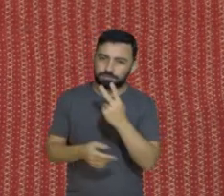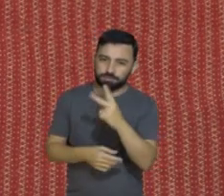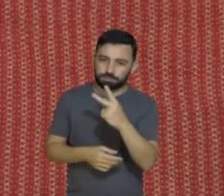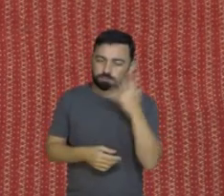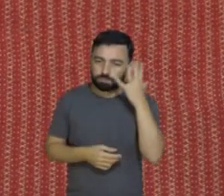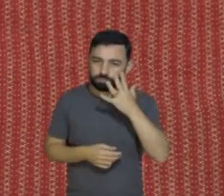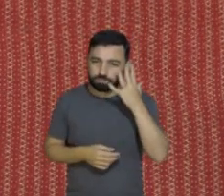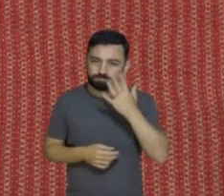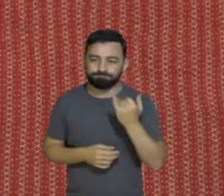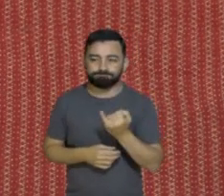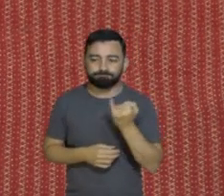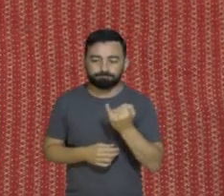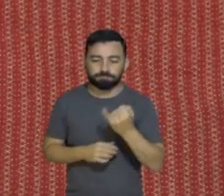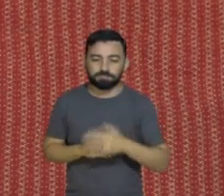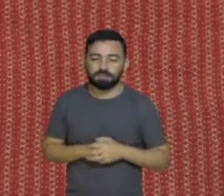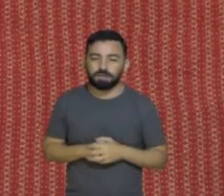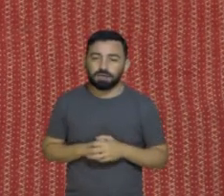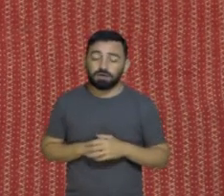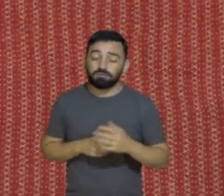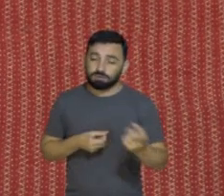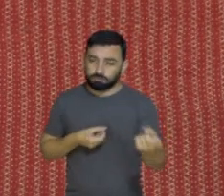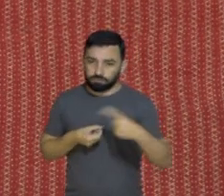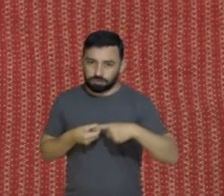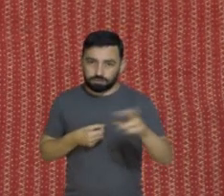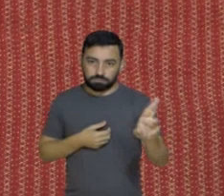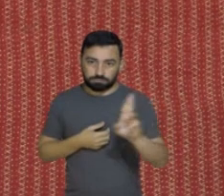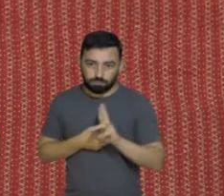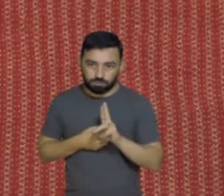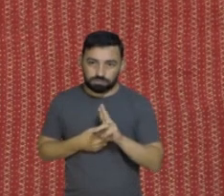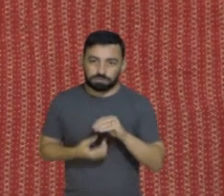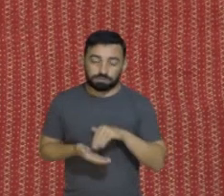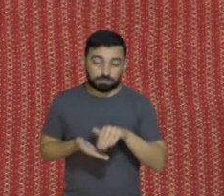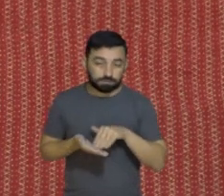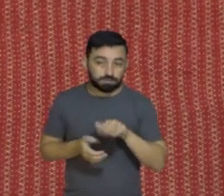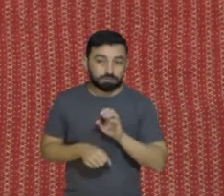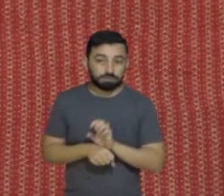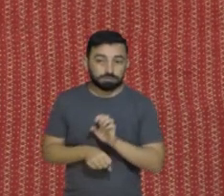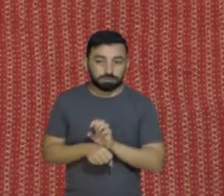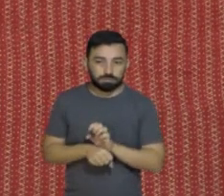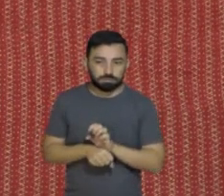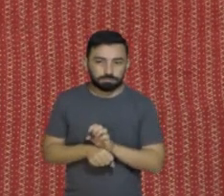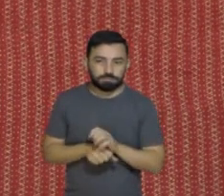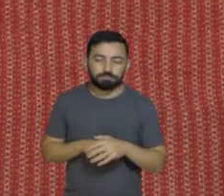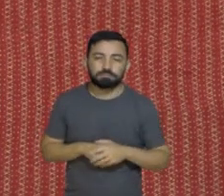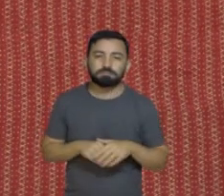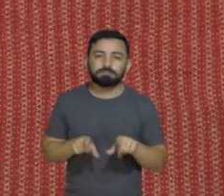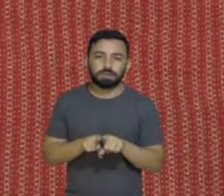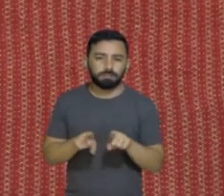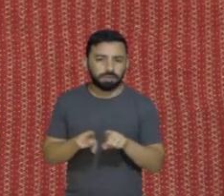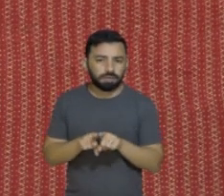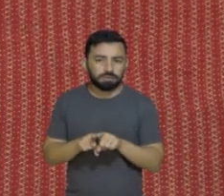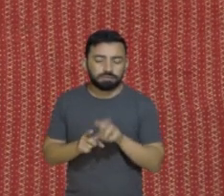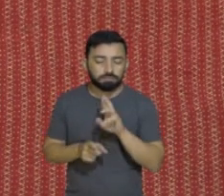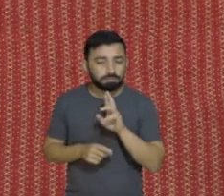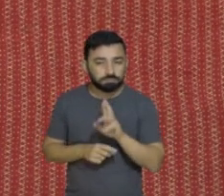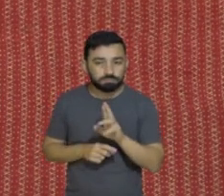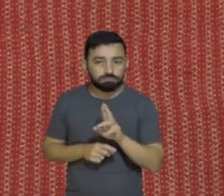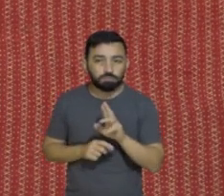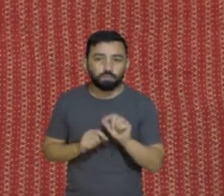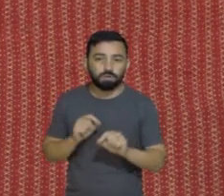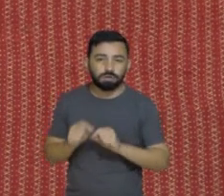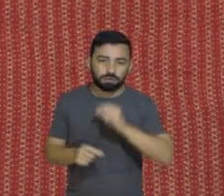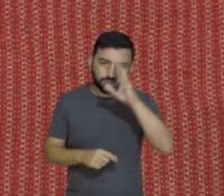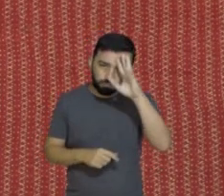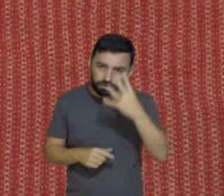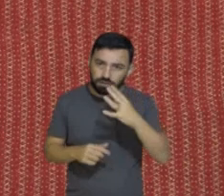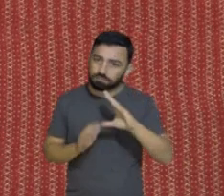importante essa devolutiva dos secretários de Estado e também da resolução, né? É